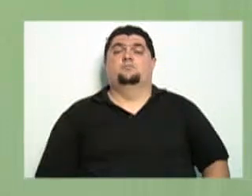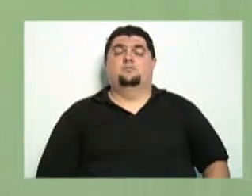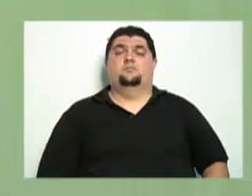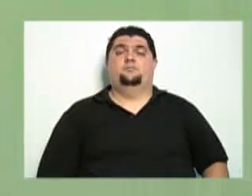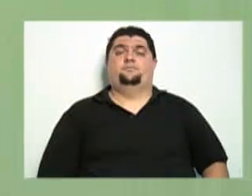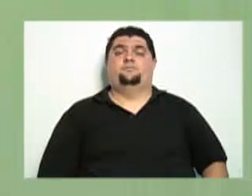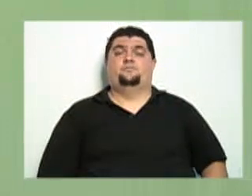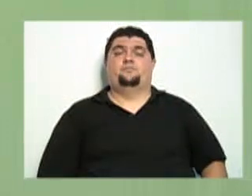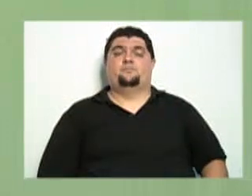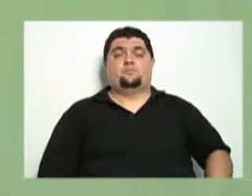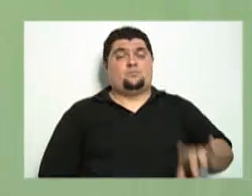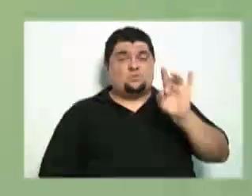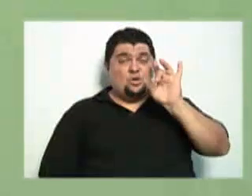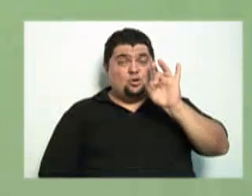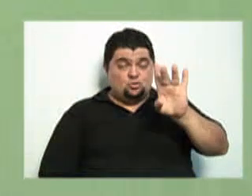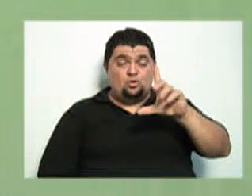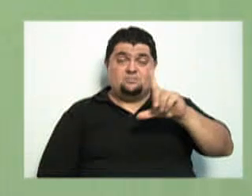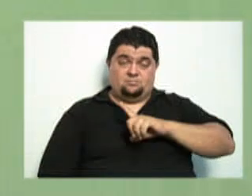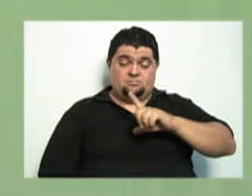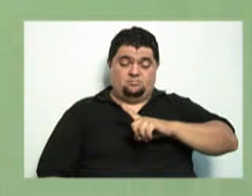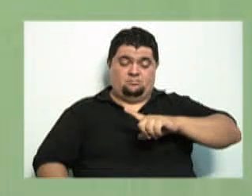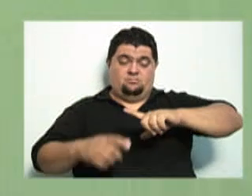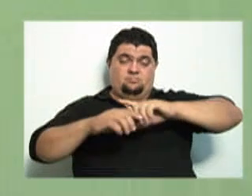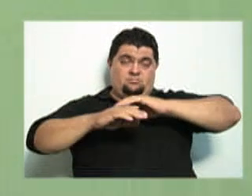só ocorre o desenvolvimento.